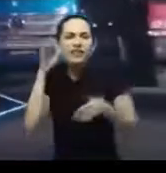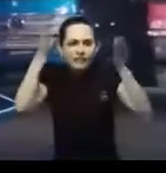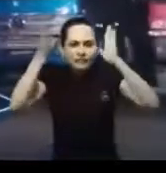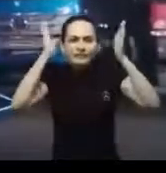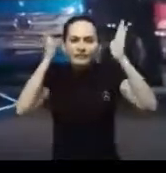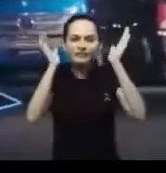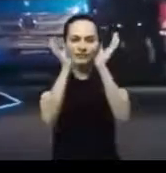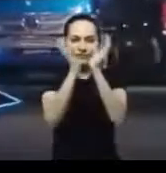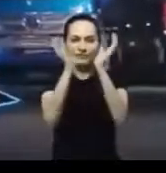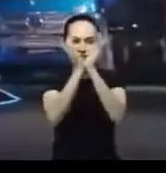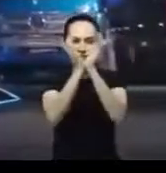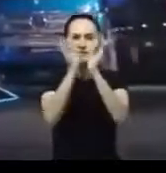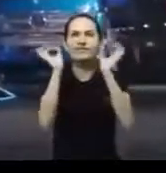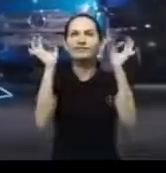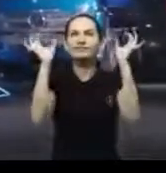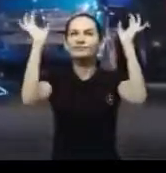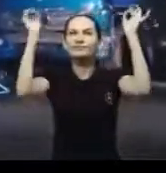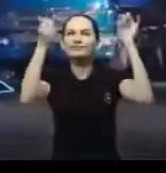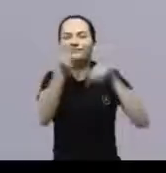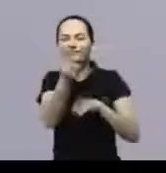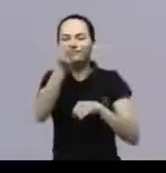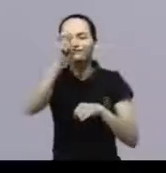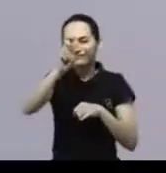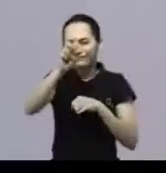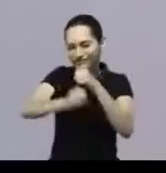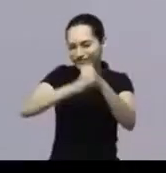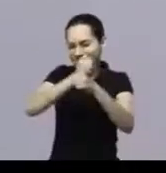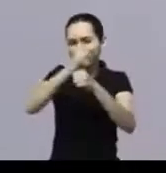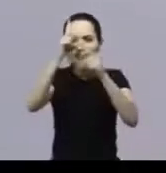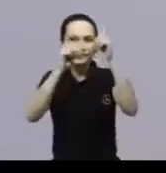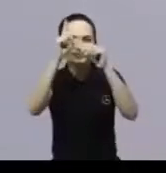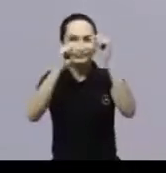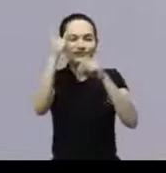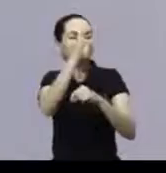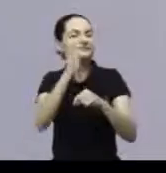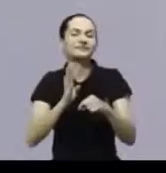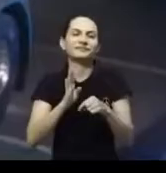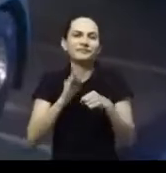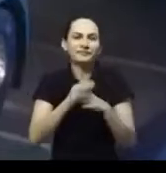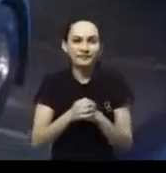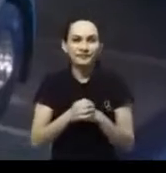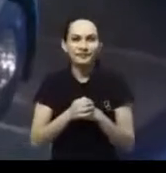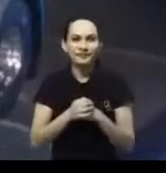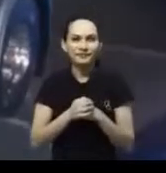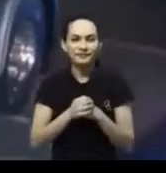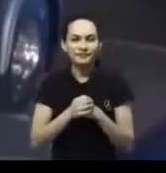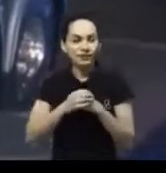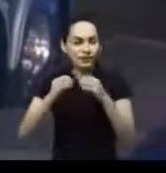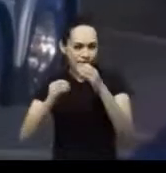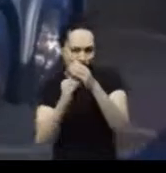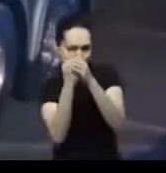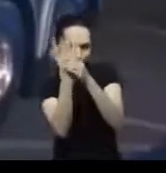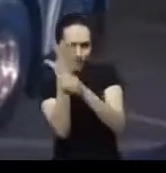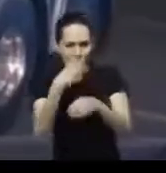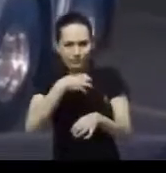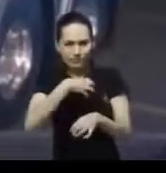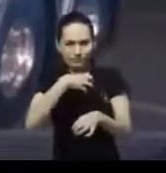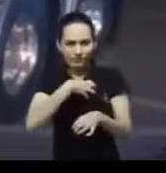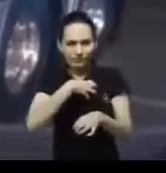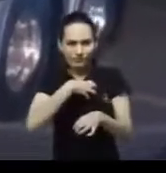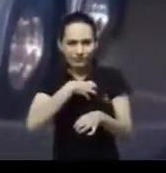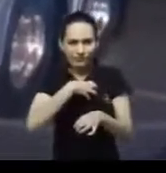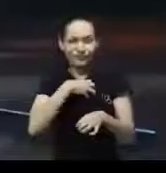caminhão faz parte da Série Especial dos 65 anos da mercedes-benz do Brasil e foi criado do